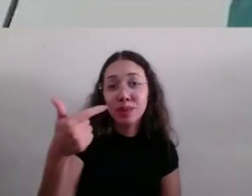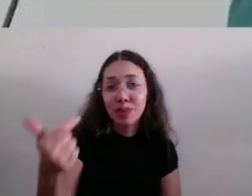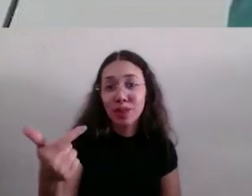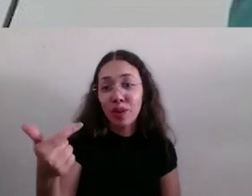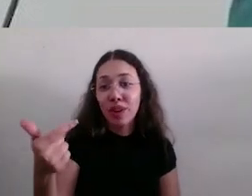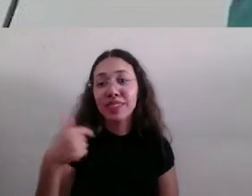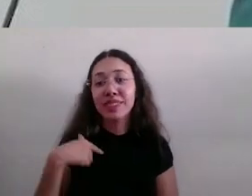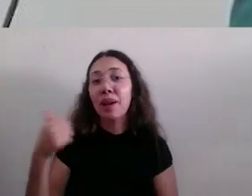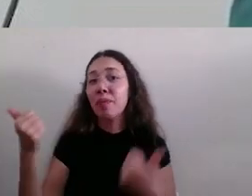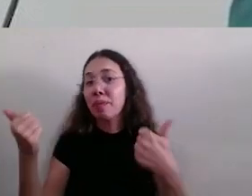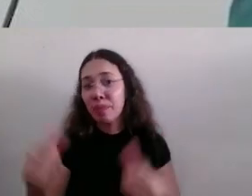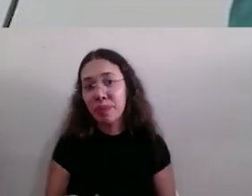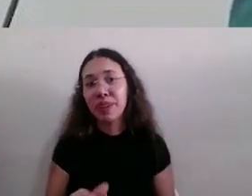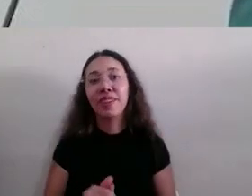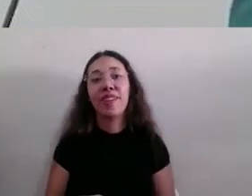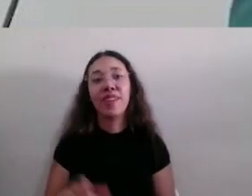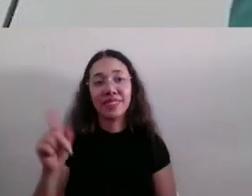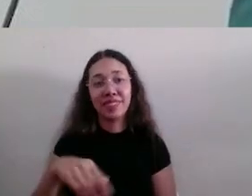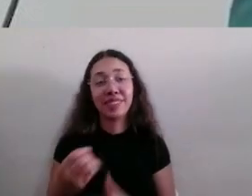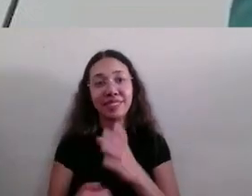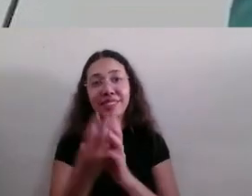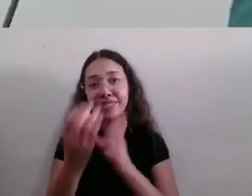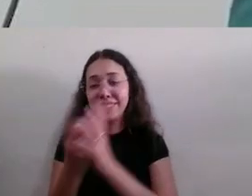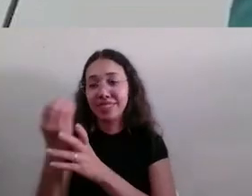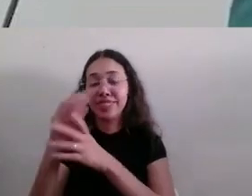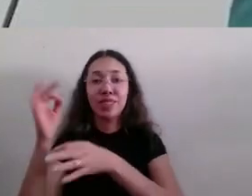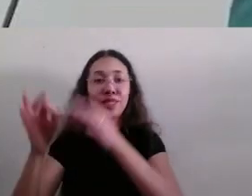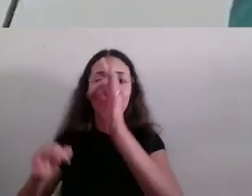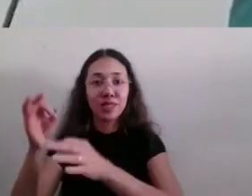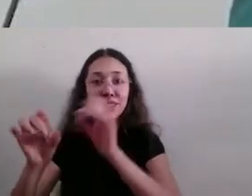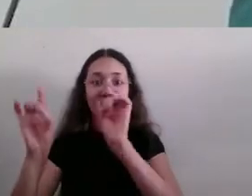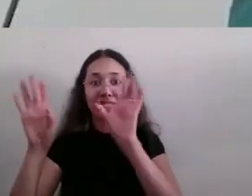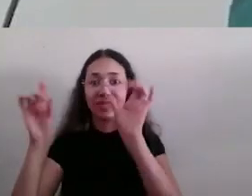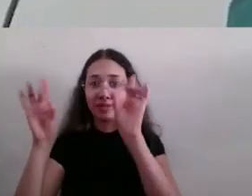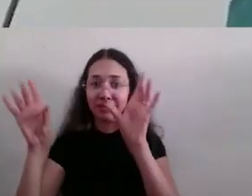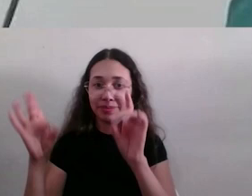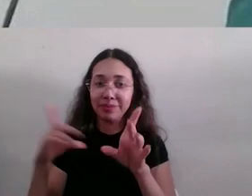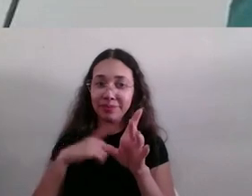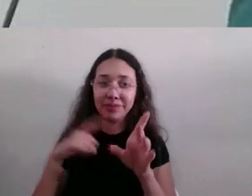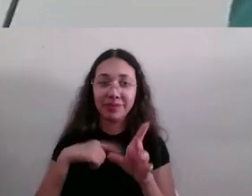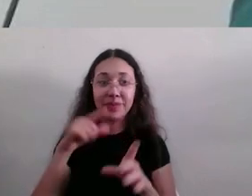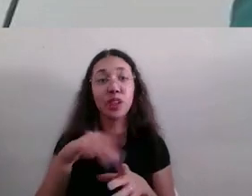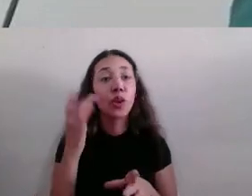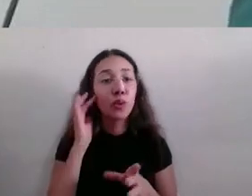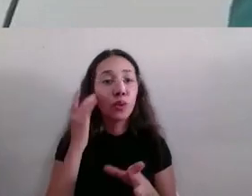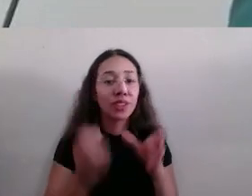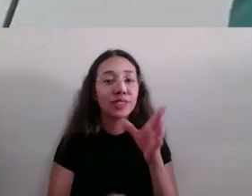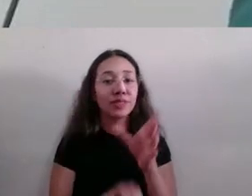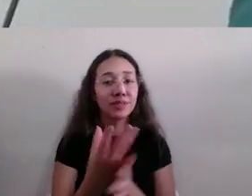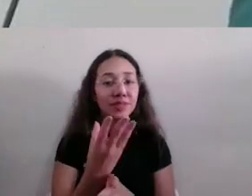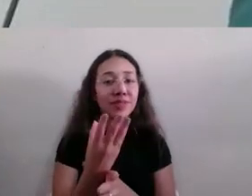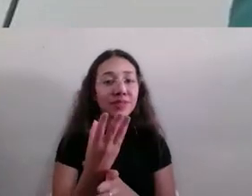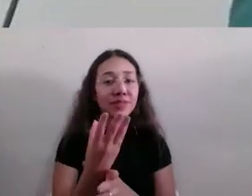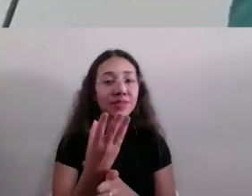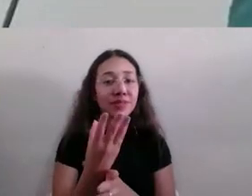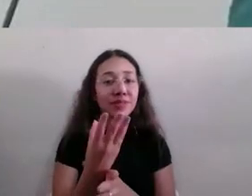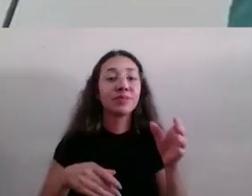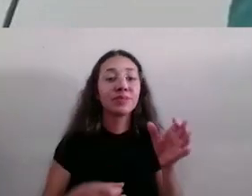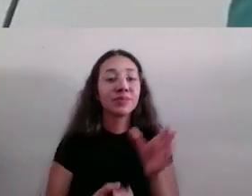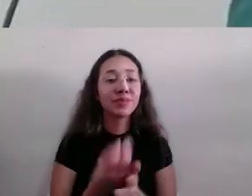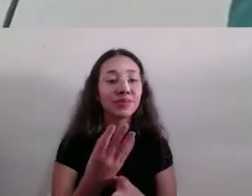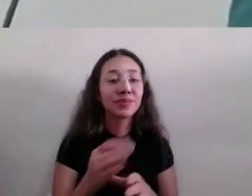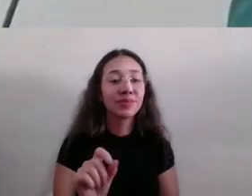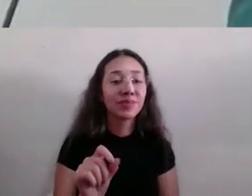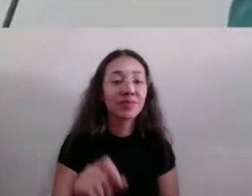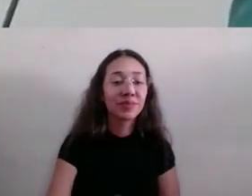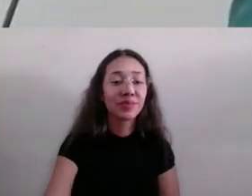o surgimento dos juizados especiais. Eu acho que o surgimento da Justiça 4.0, no geral, mais especificamente dos núcleos